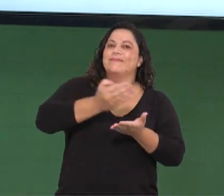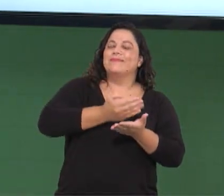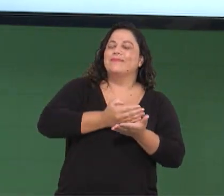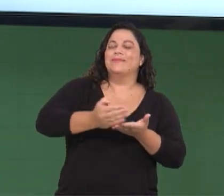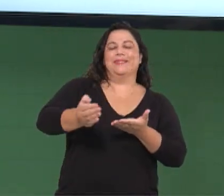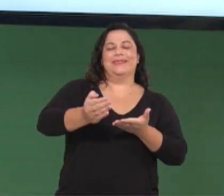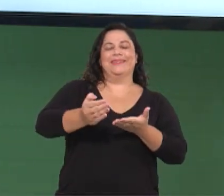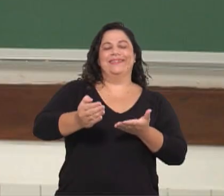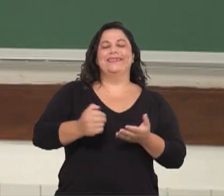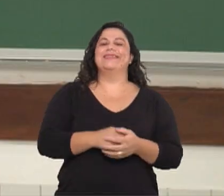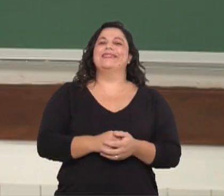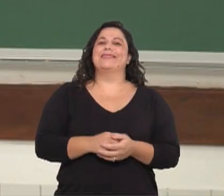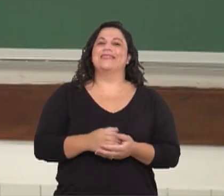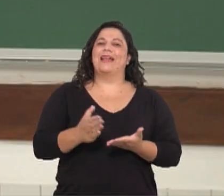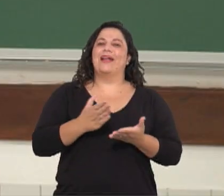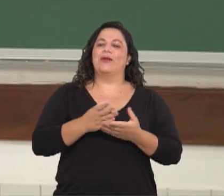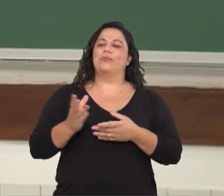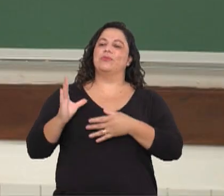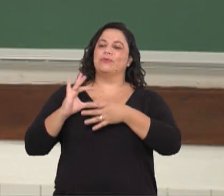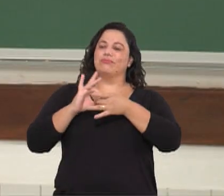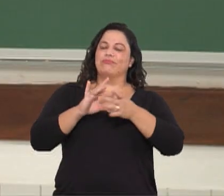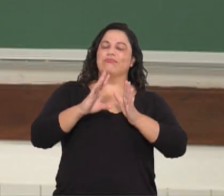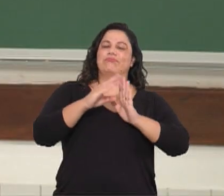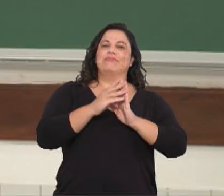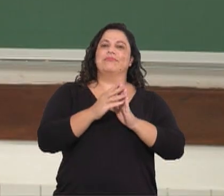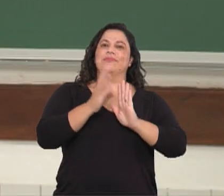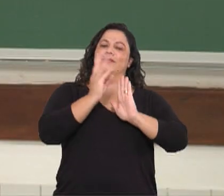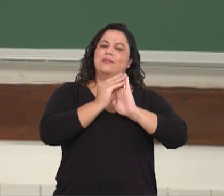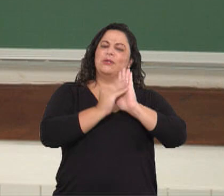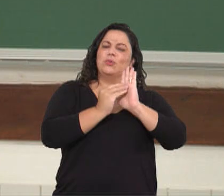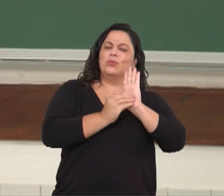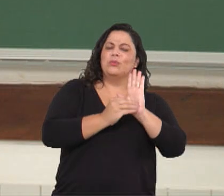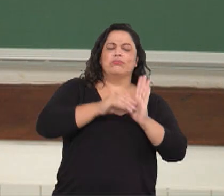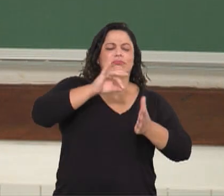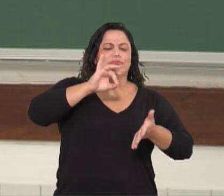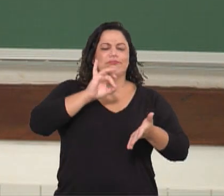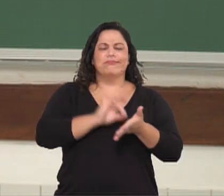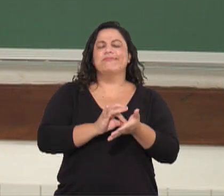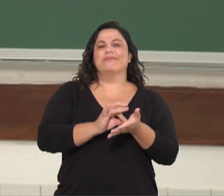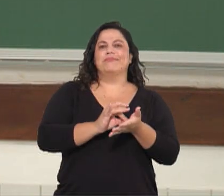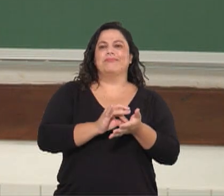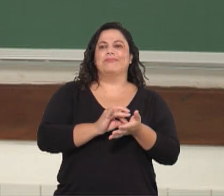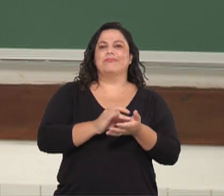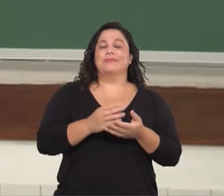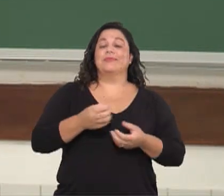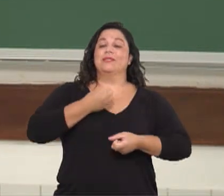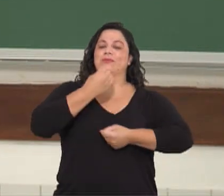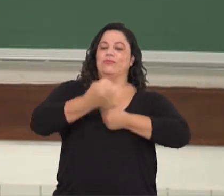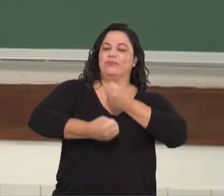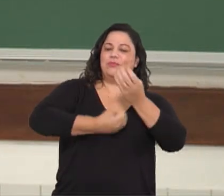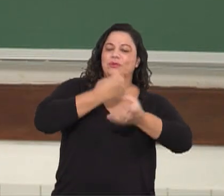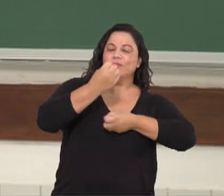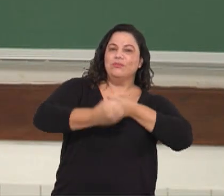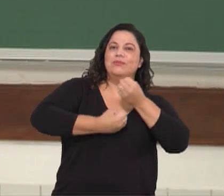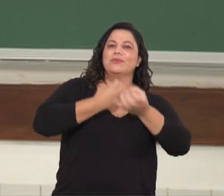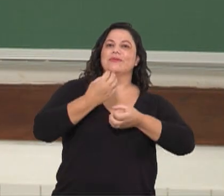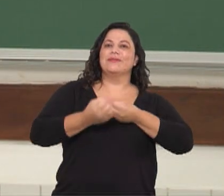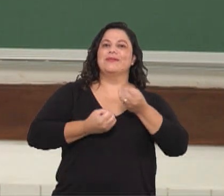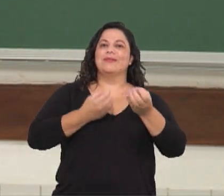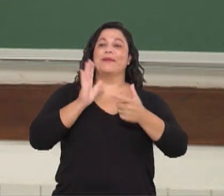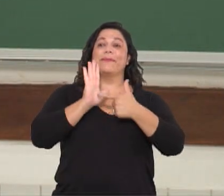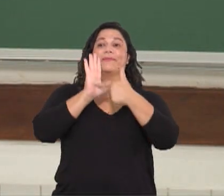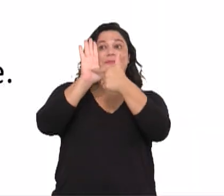entrar no nosso conteúdo de verdade, para a gente tentar entrar no nosso poema, trouxe um poema para